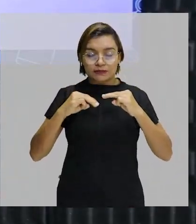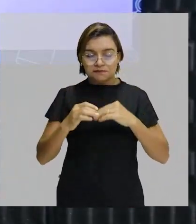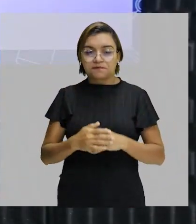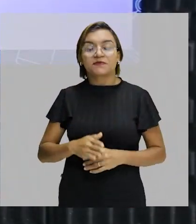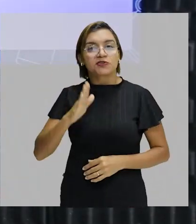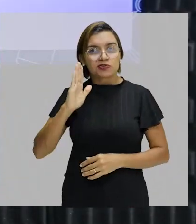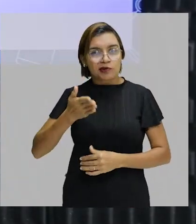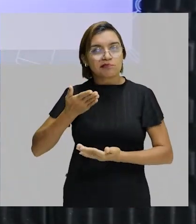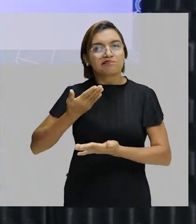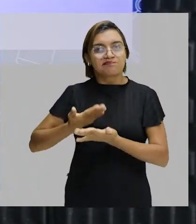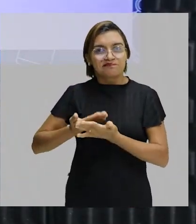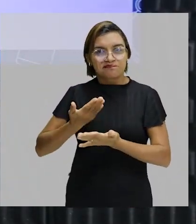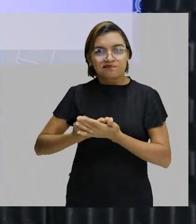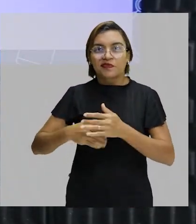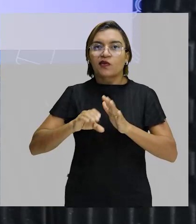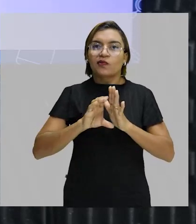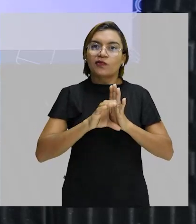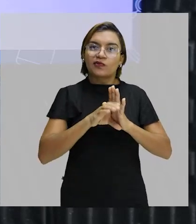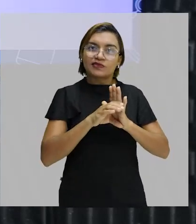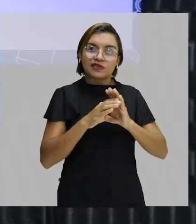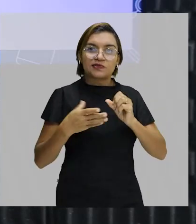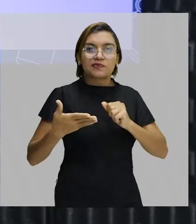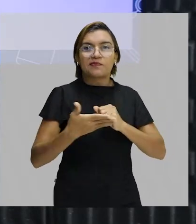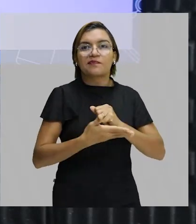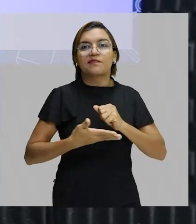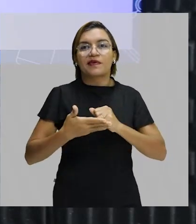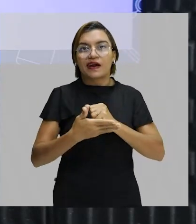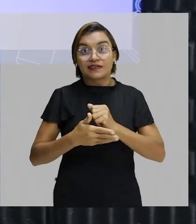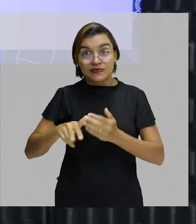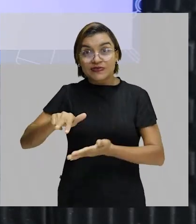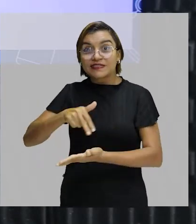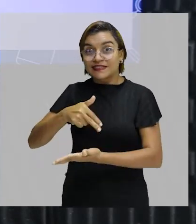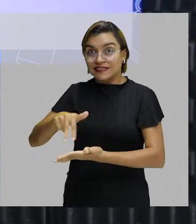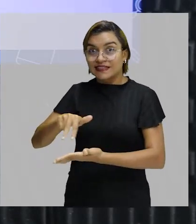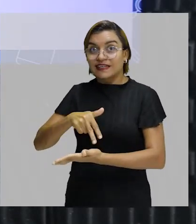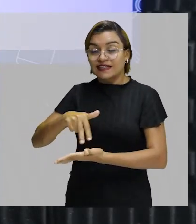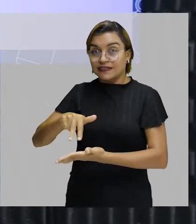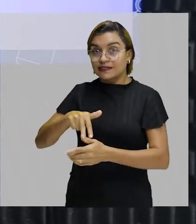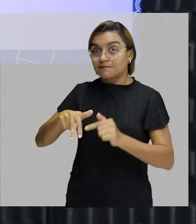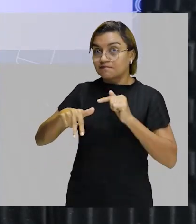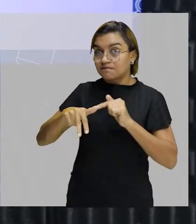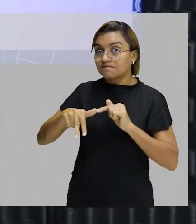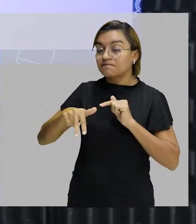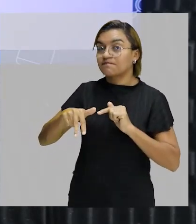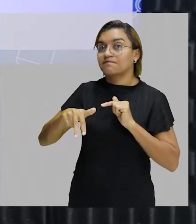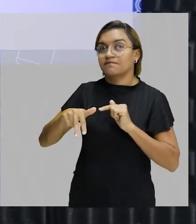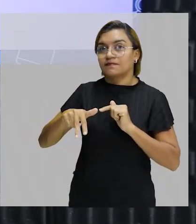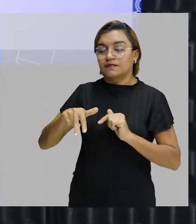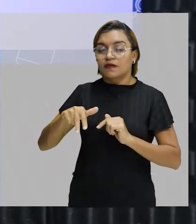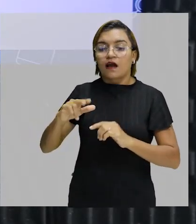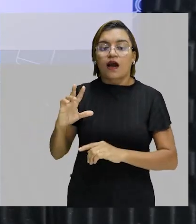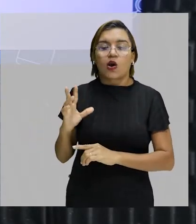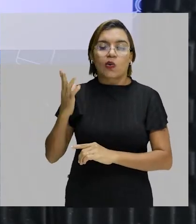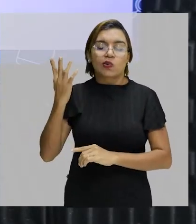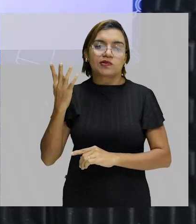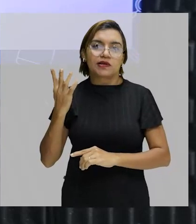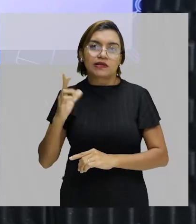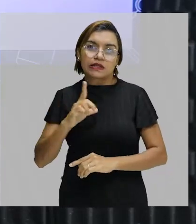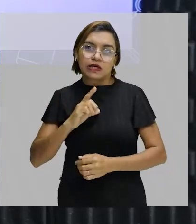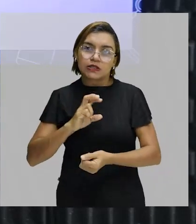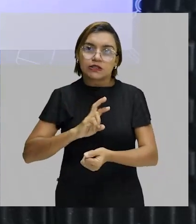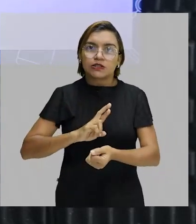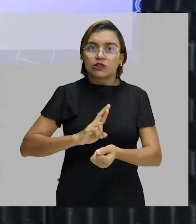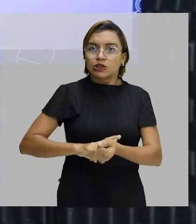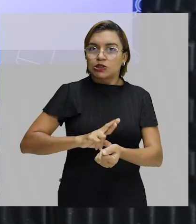nós já estudamos, é o conceito básico de música ou de dança. A dança geralmente ela acontece ali, é